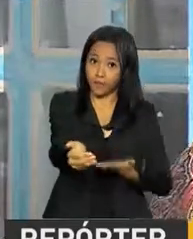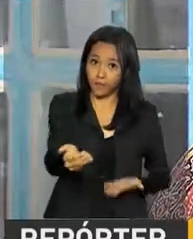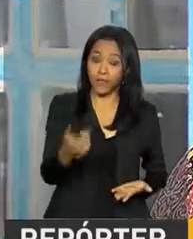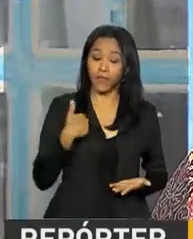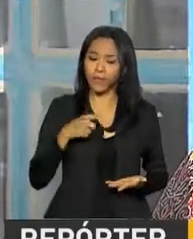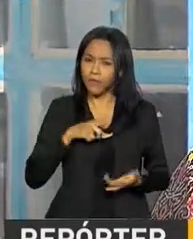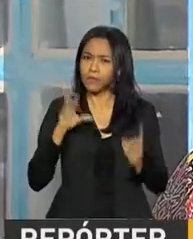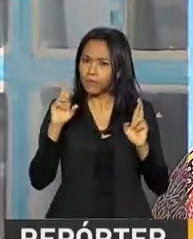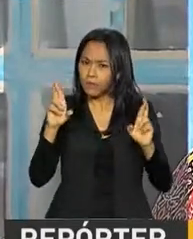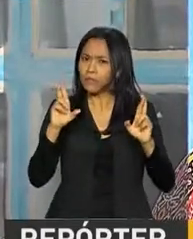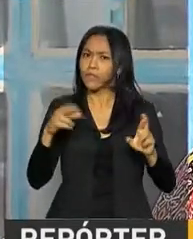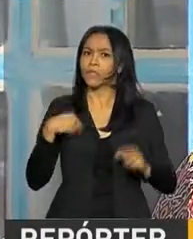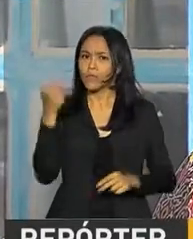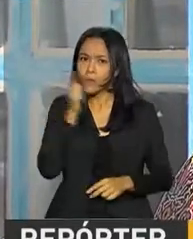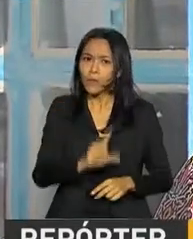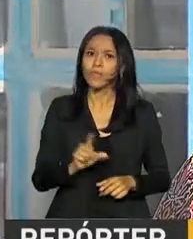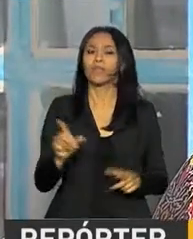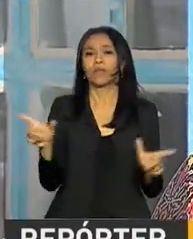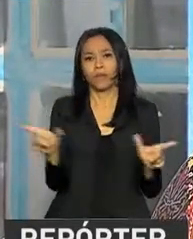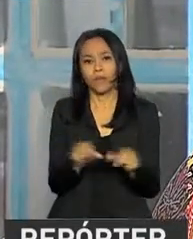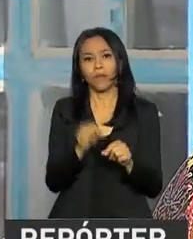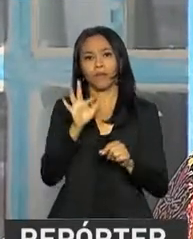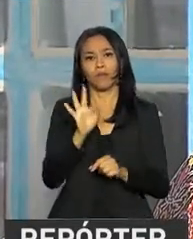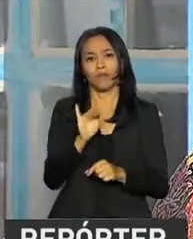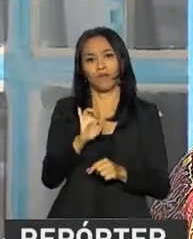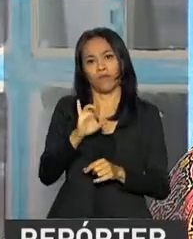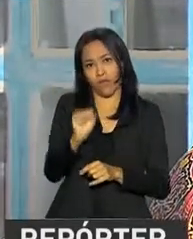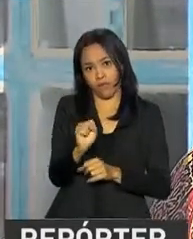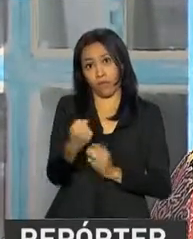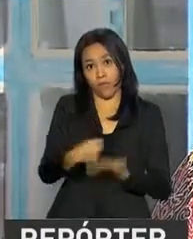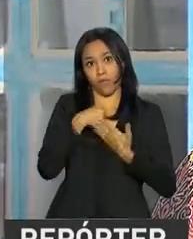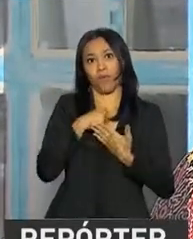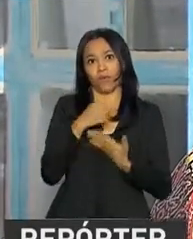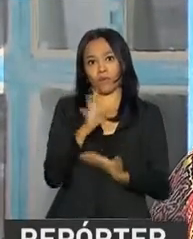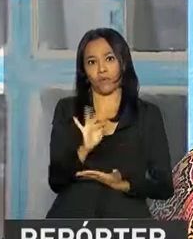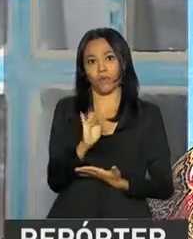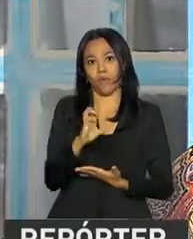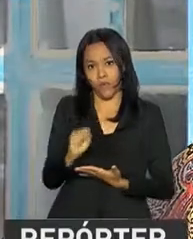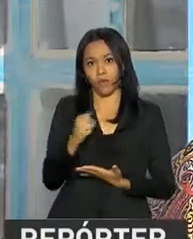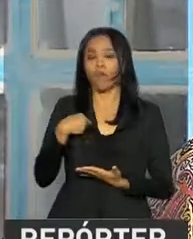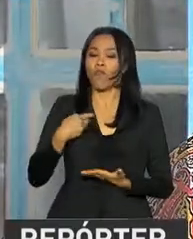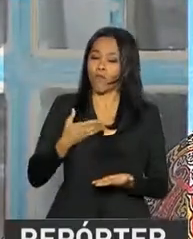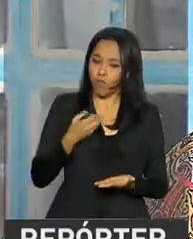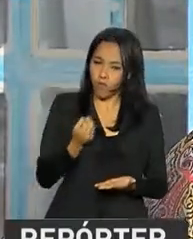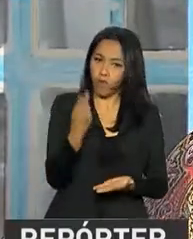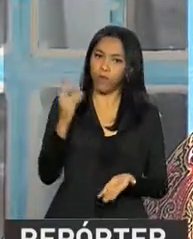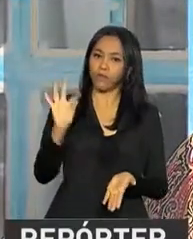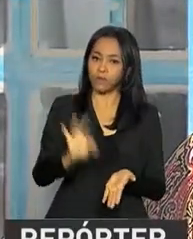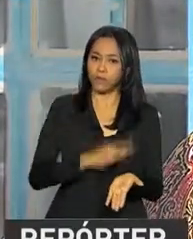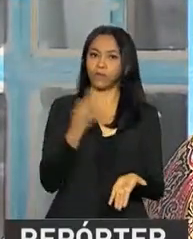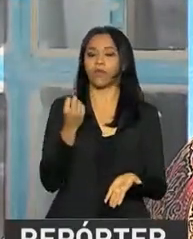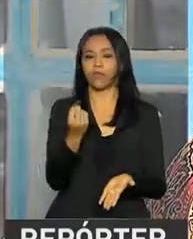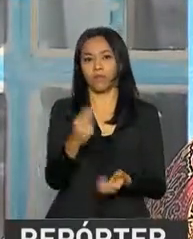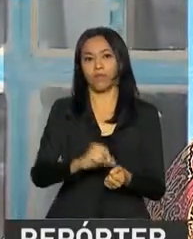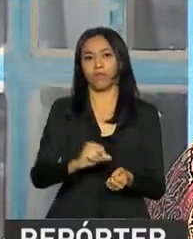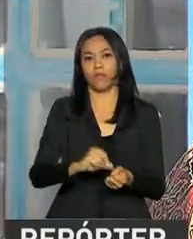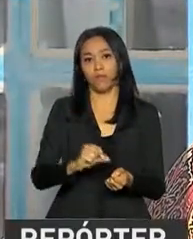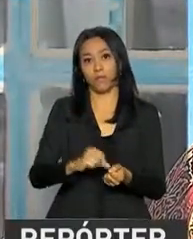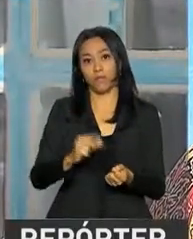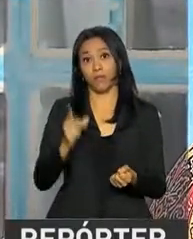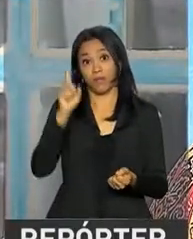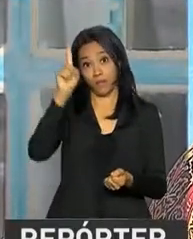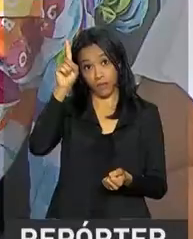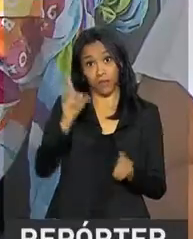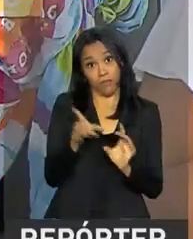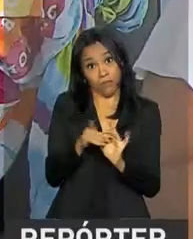esperança de conseguir pelo fies tem que entrar vou fazer uma inscrição e se deus quiser vou conseguir